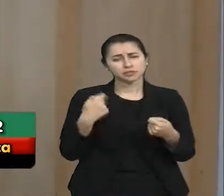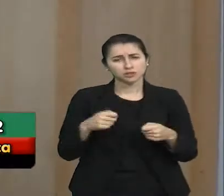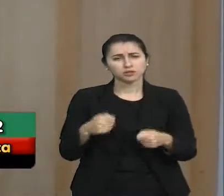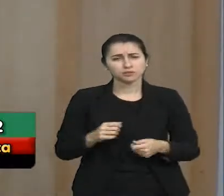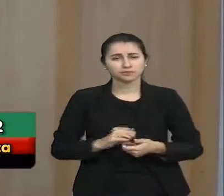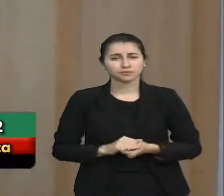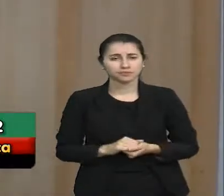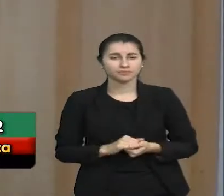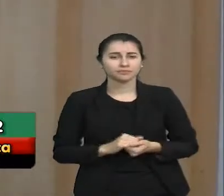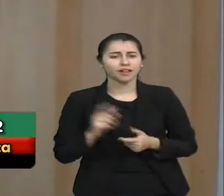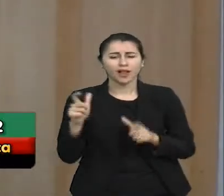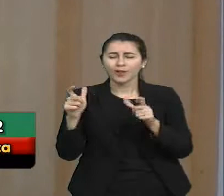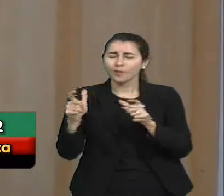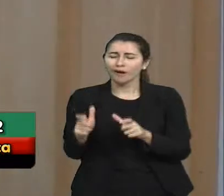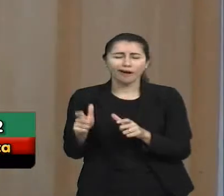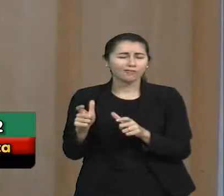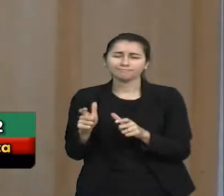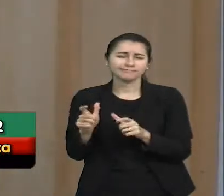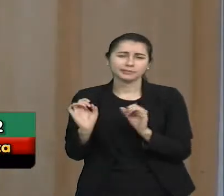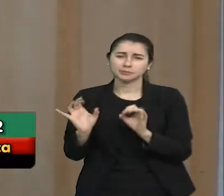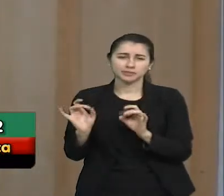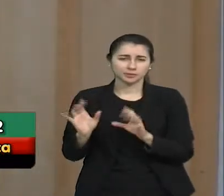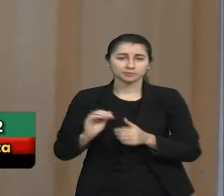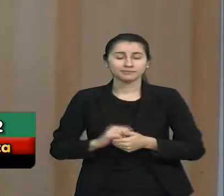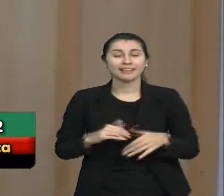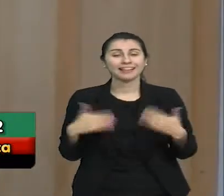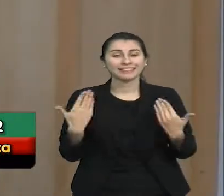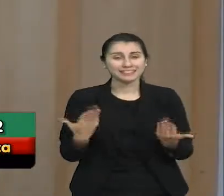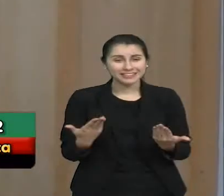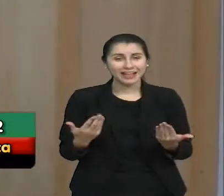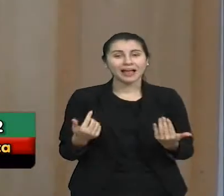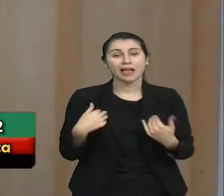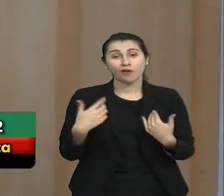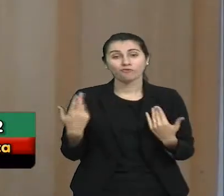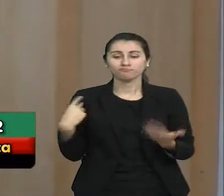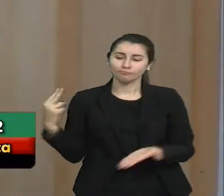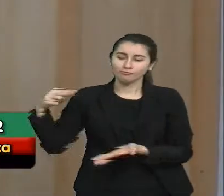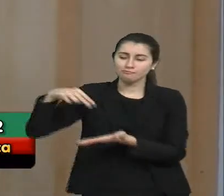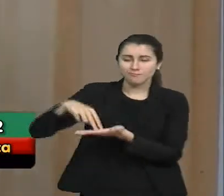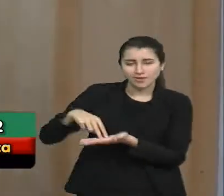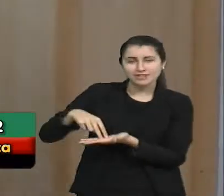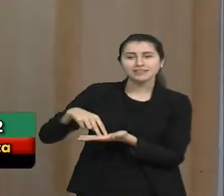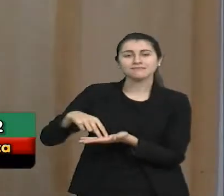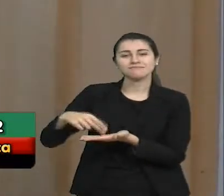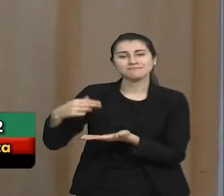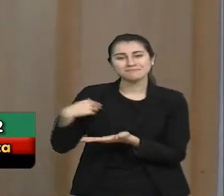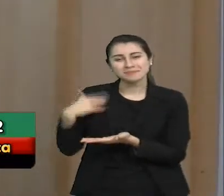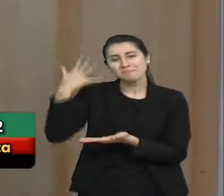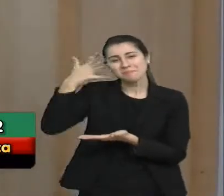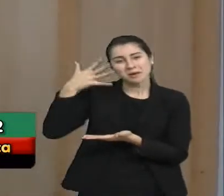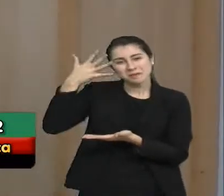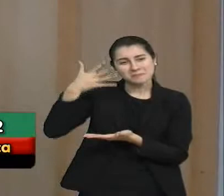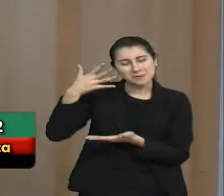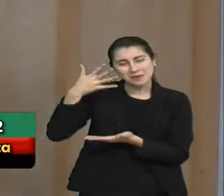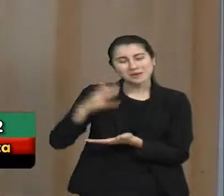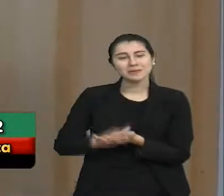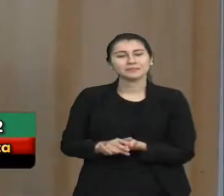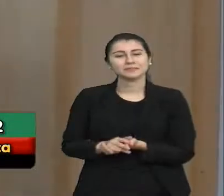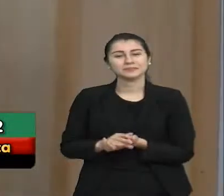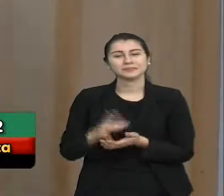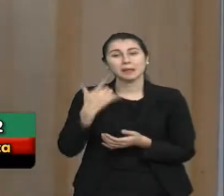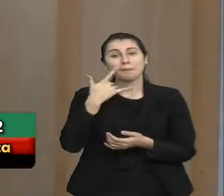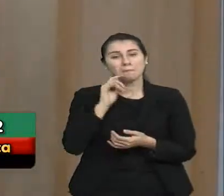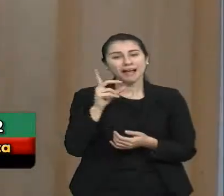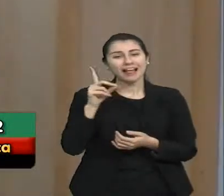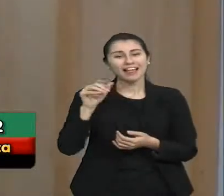um bairro como esse. Então, é isso, tá? Eu vim me apresentar, o pai Davi está aqui, né? Gostaria que levantasse